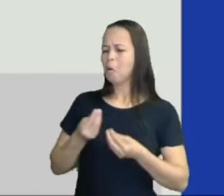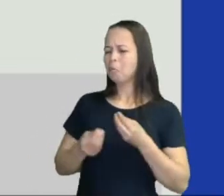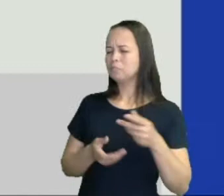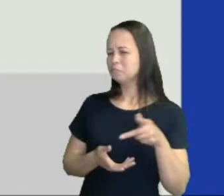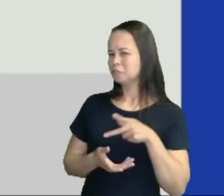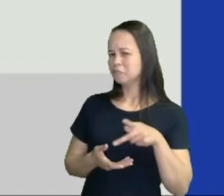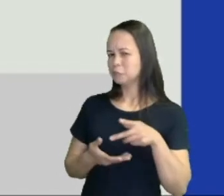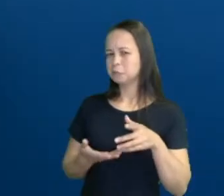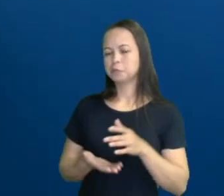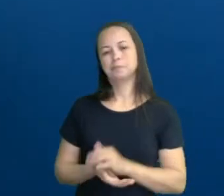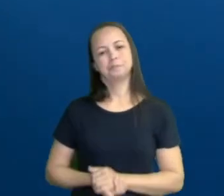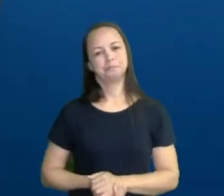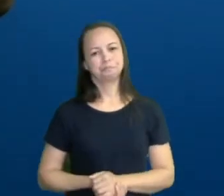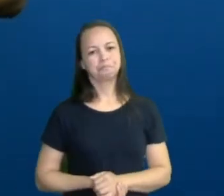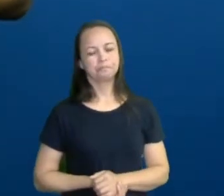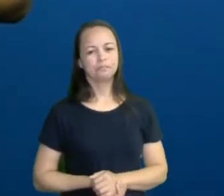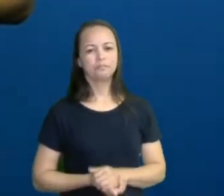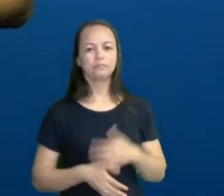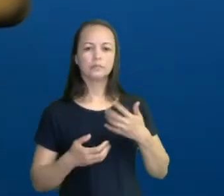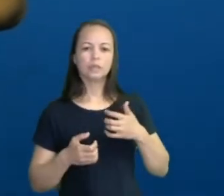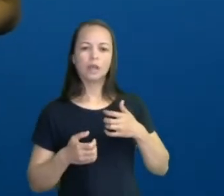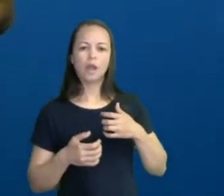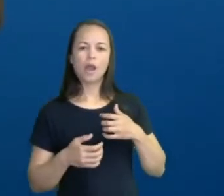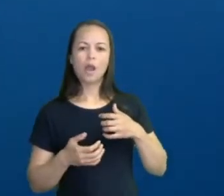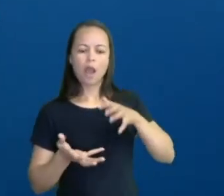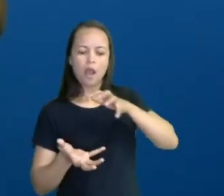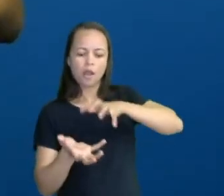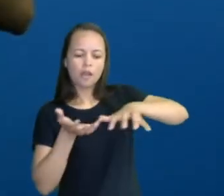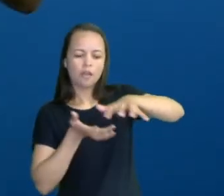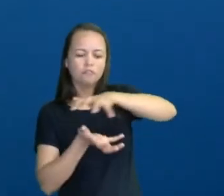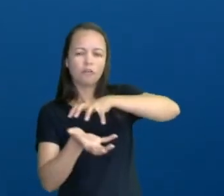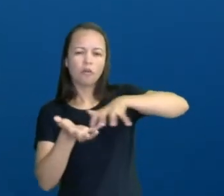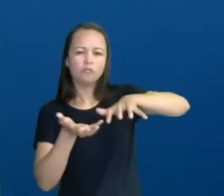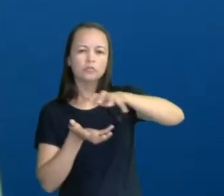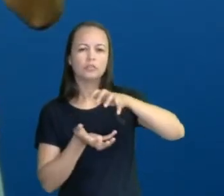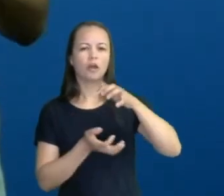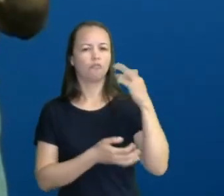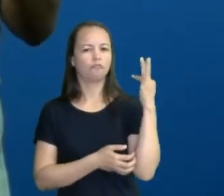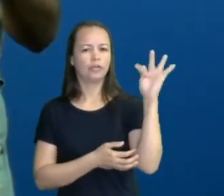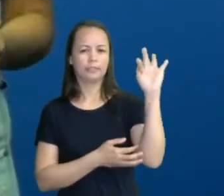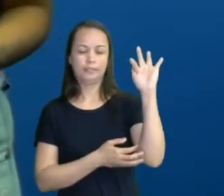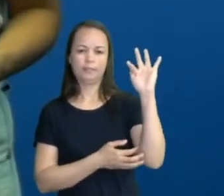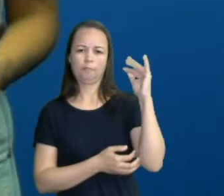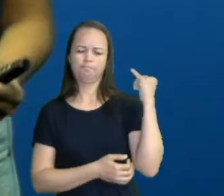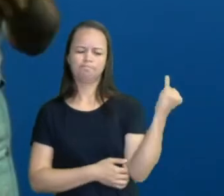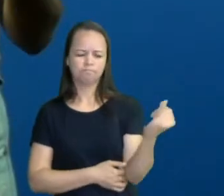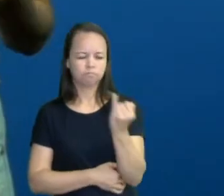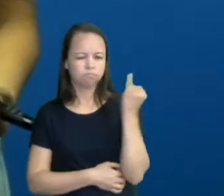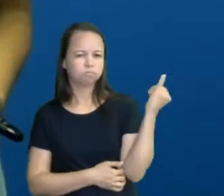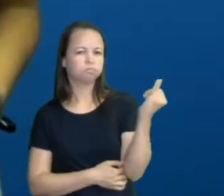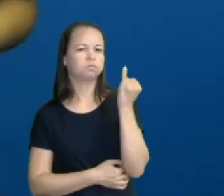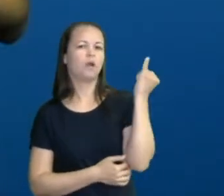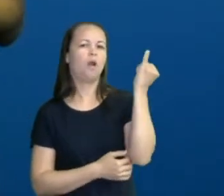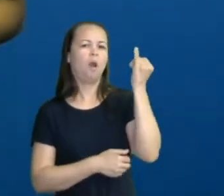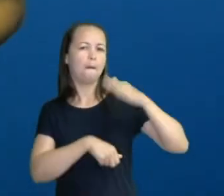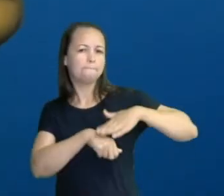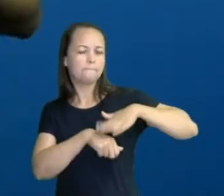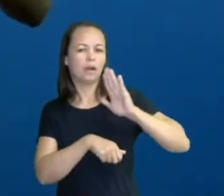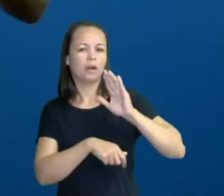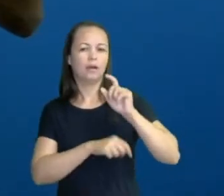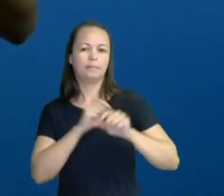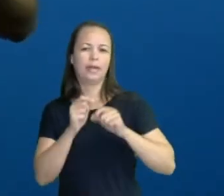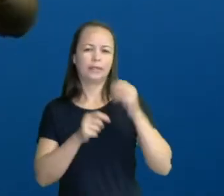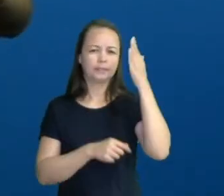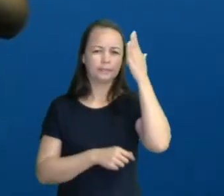só, a Revolução Francesa, ela é importantíssima para a gente